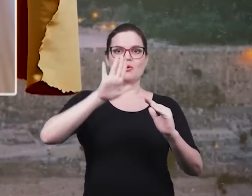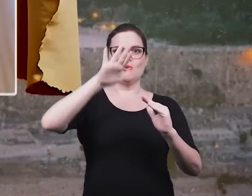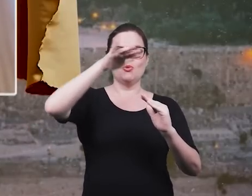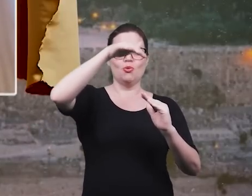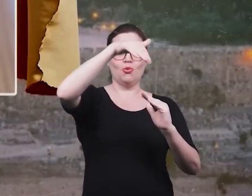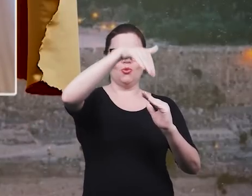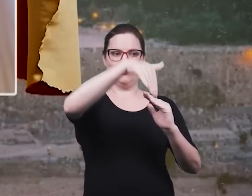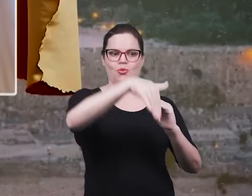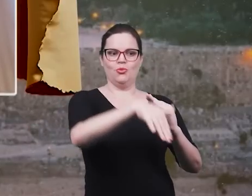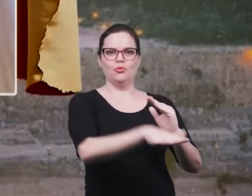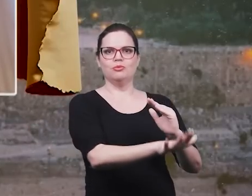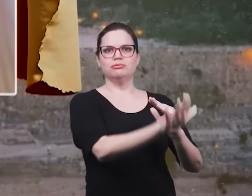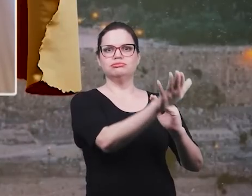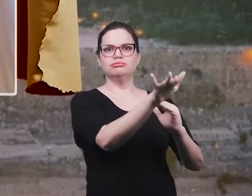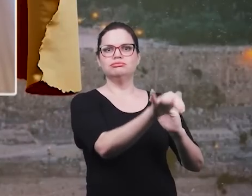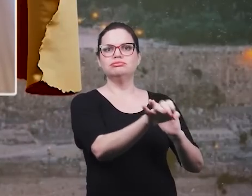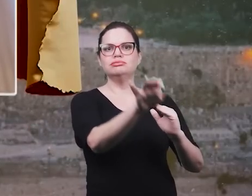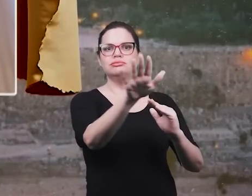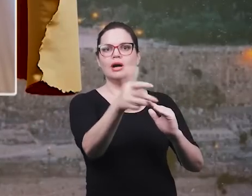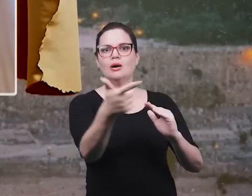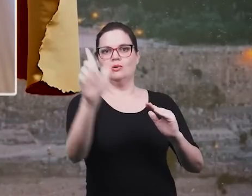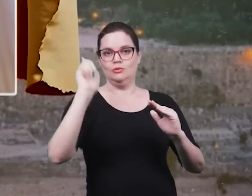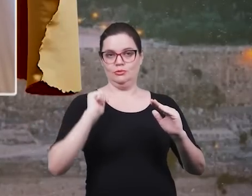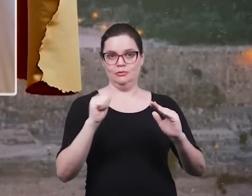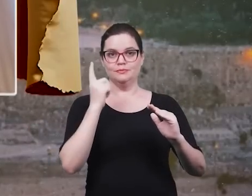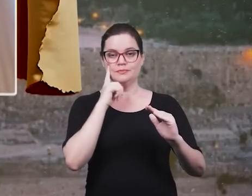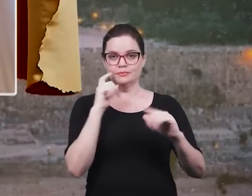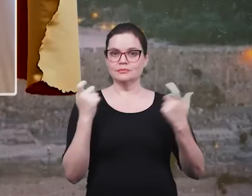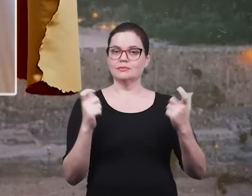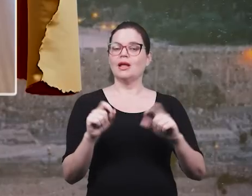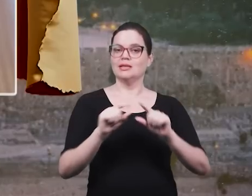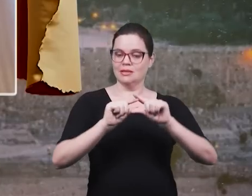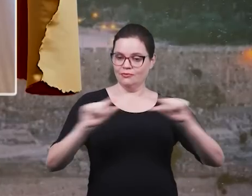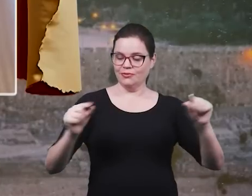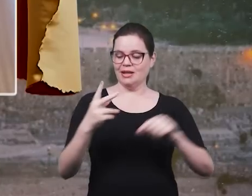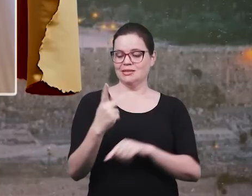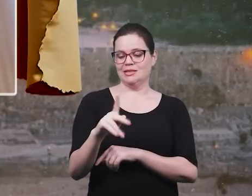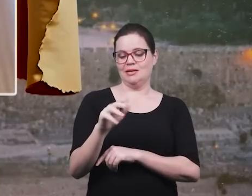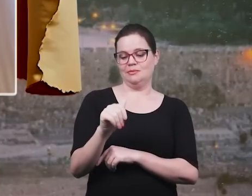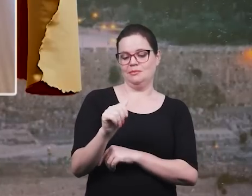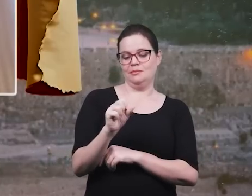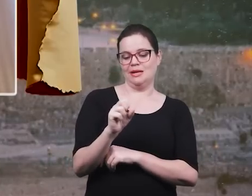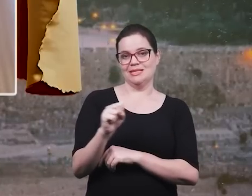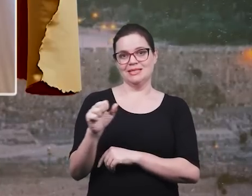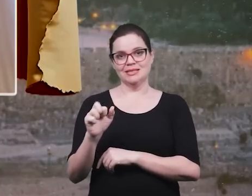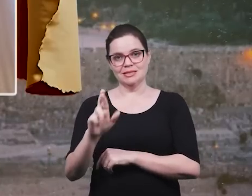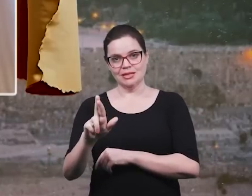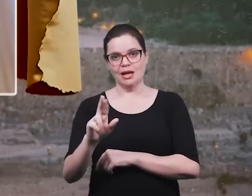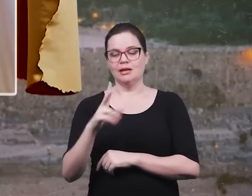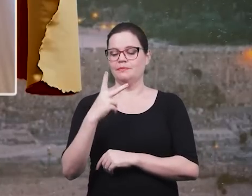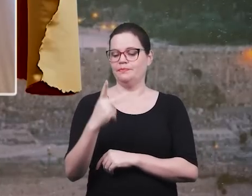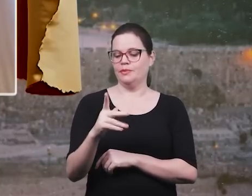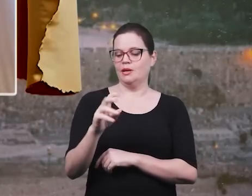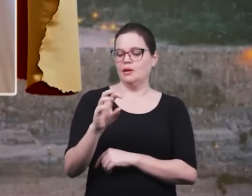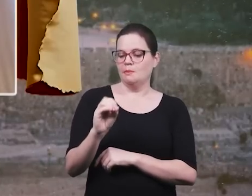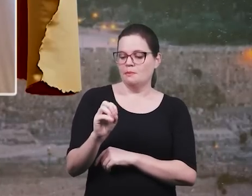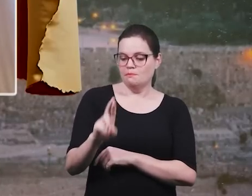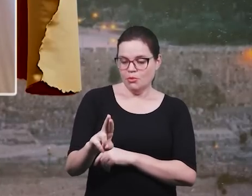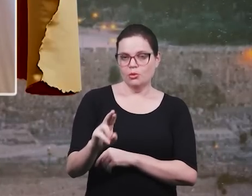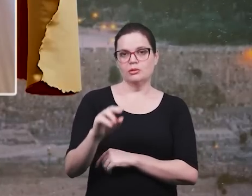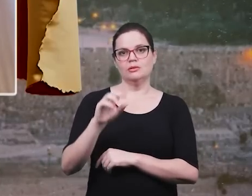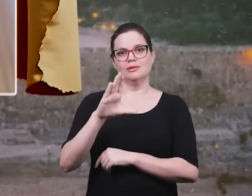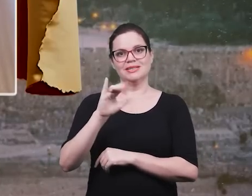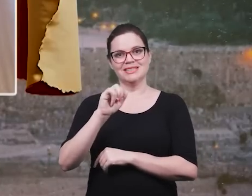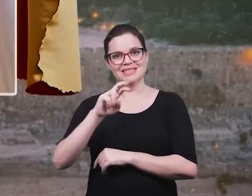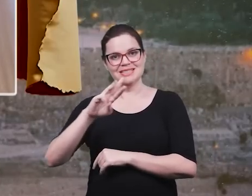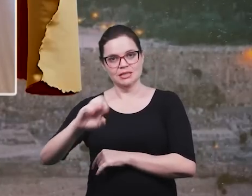entraria, mas passaria por cima. Esse nome, passar por cima, é a tradução exata da